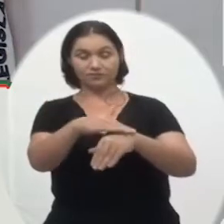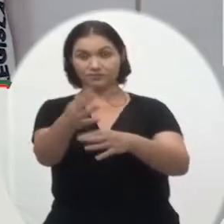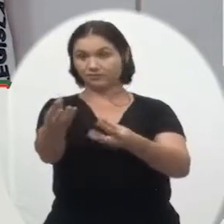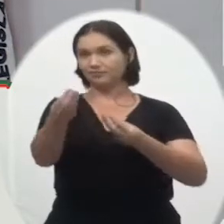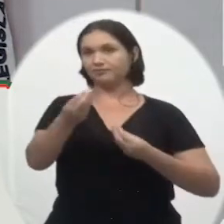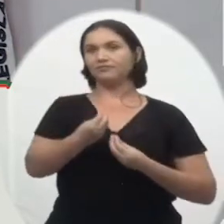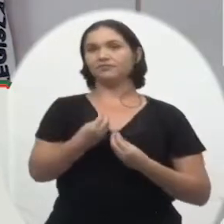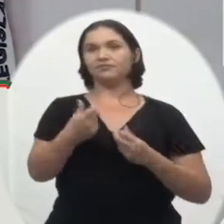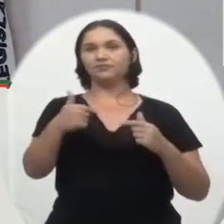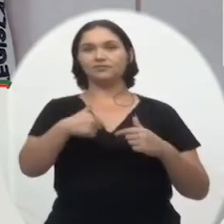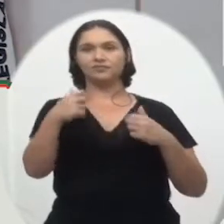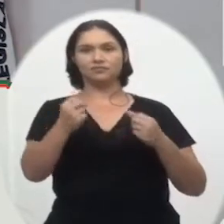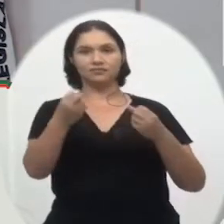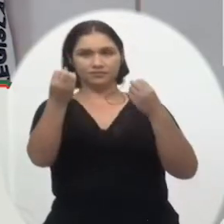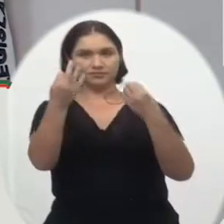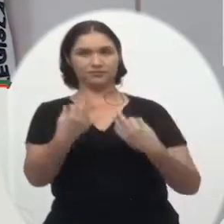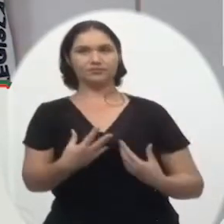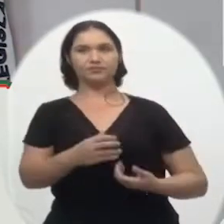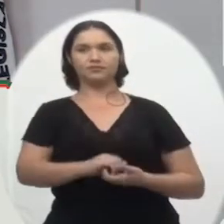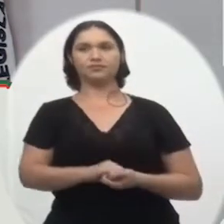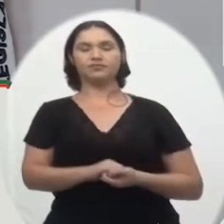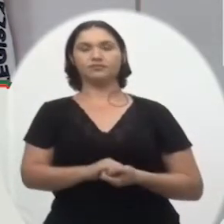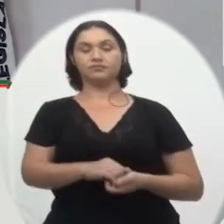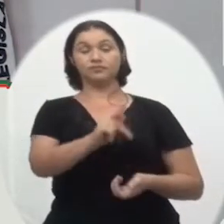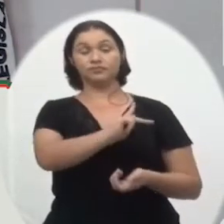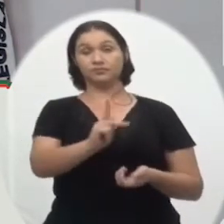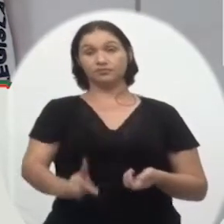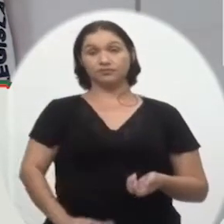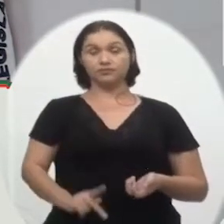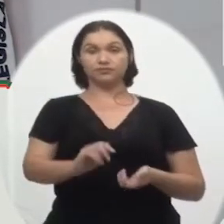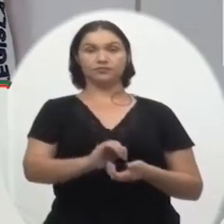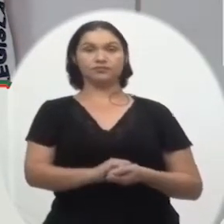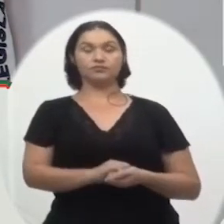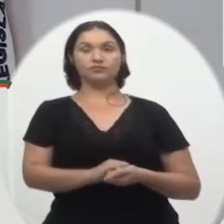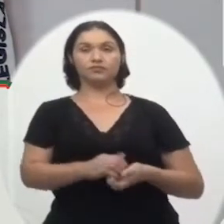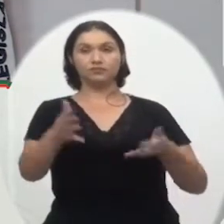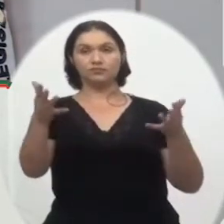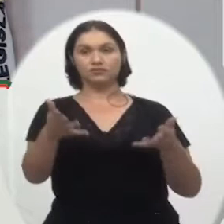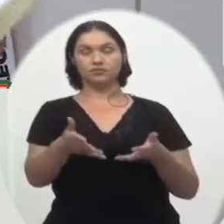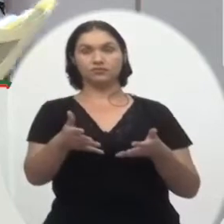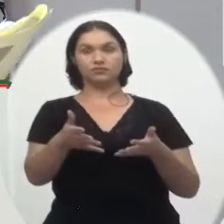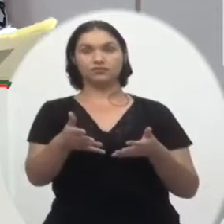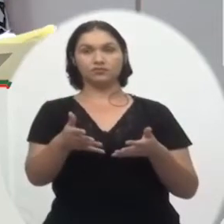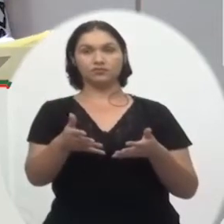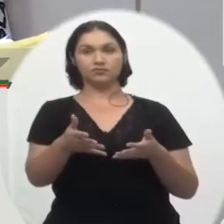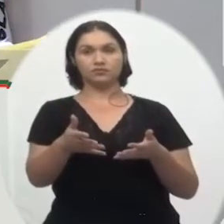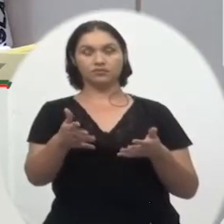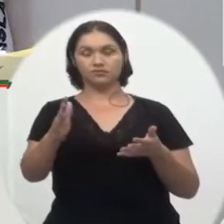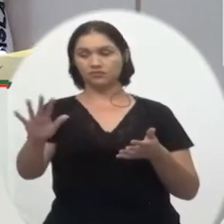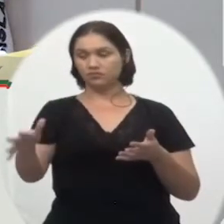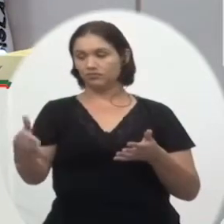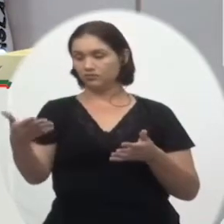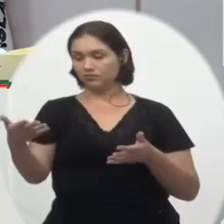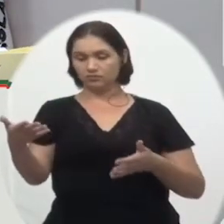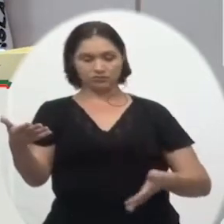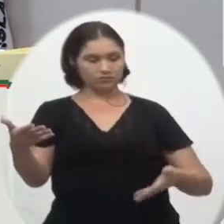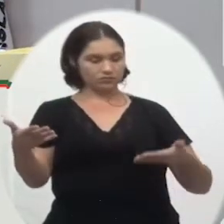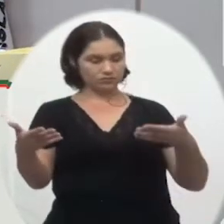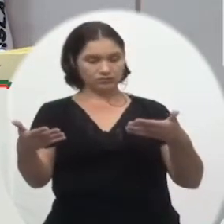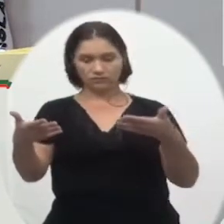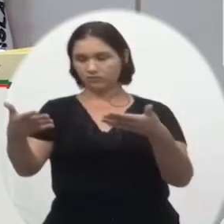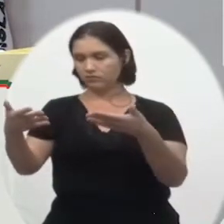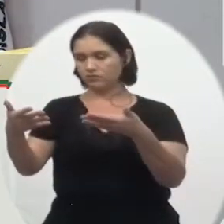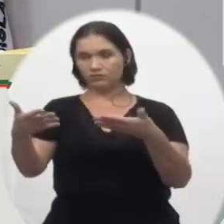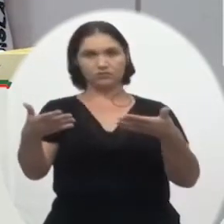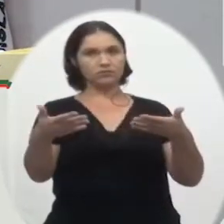para poder falar um pouquinho. Senhor presidente, o que eu trago na minha mão aqui é um projeto em que alguma